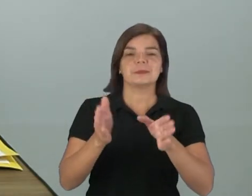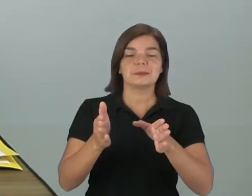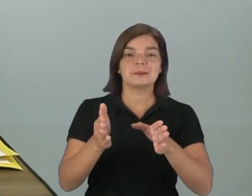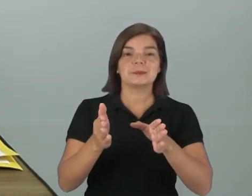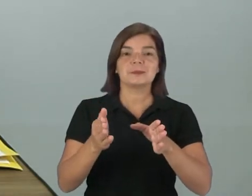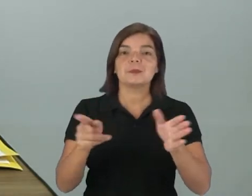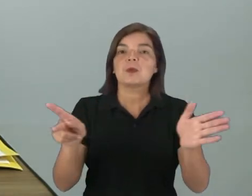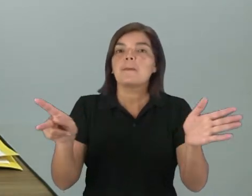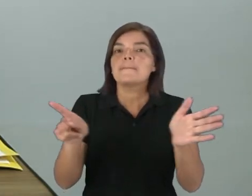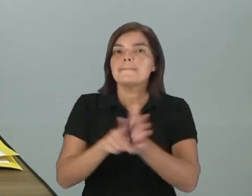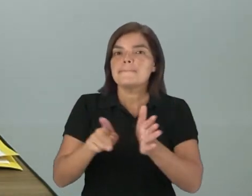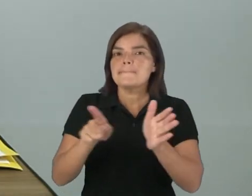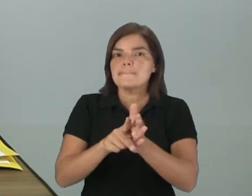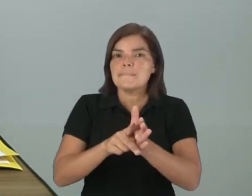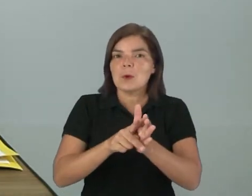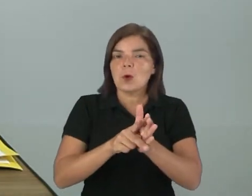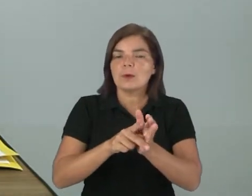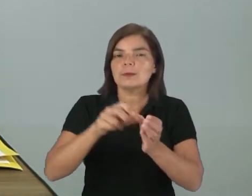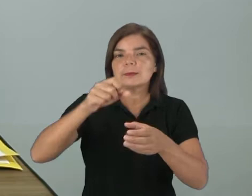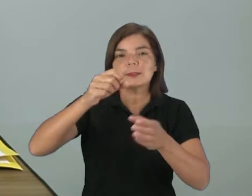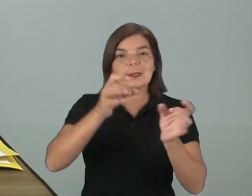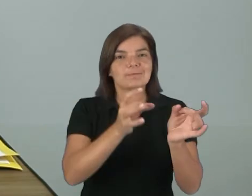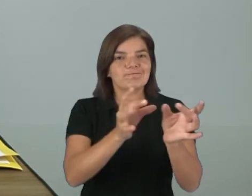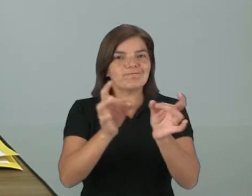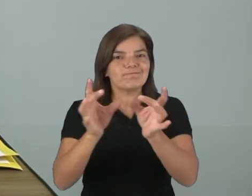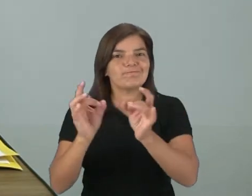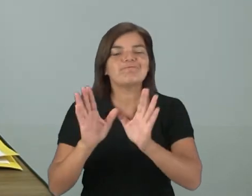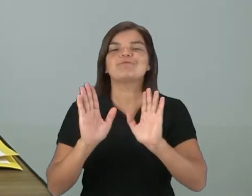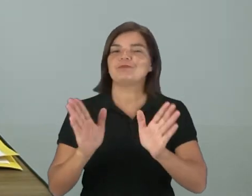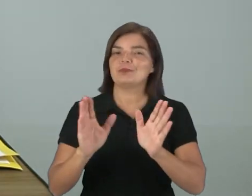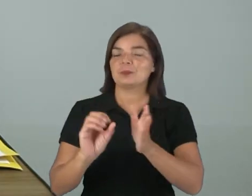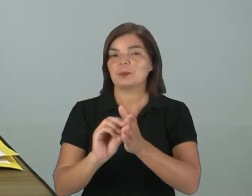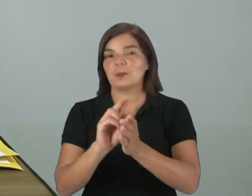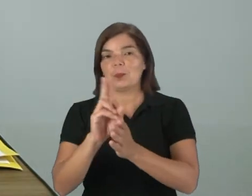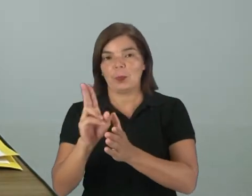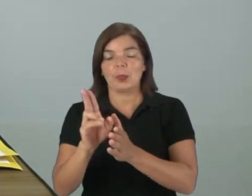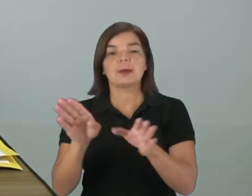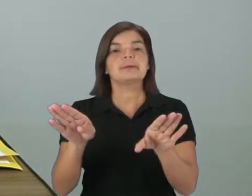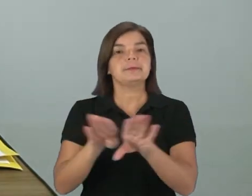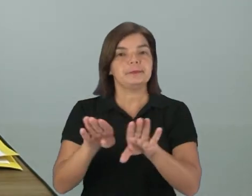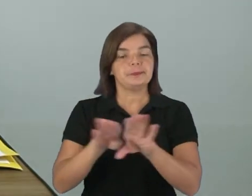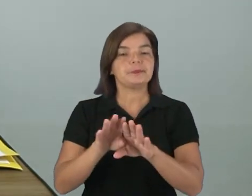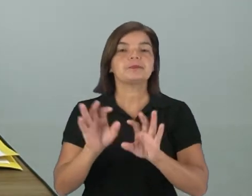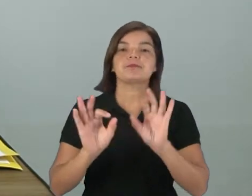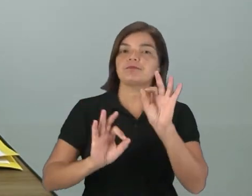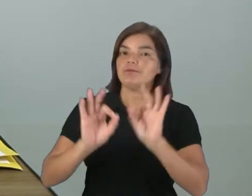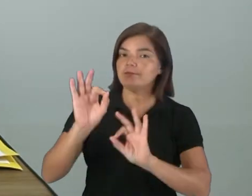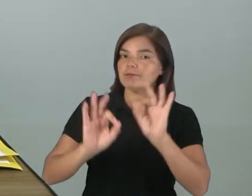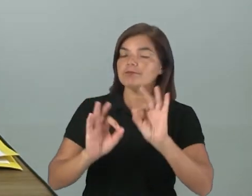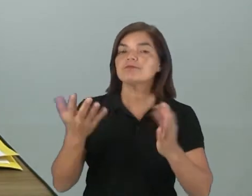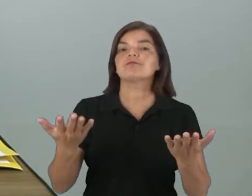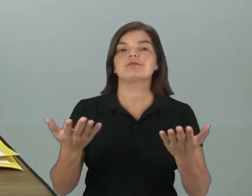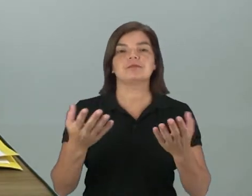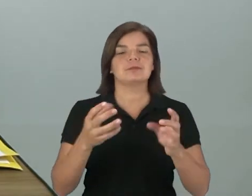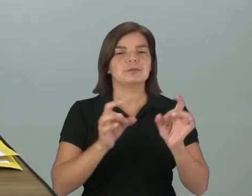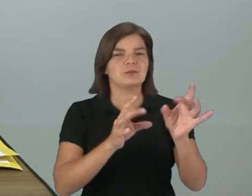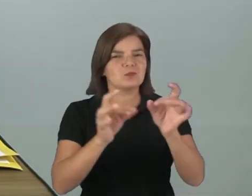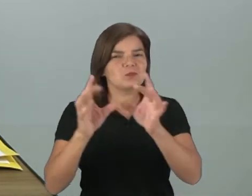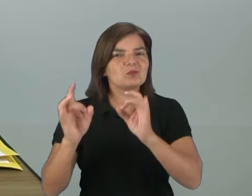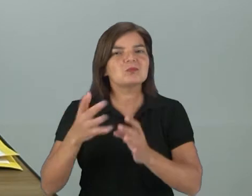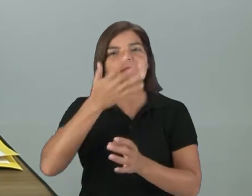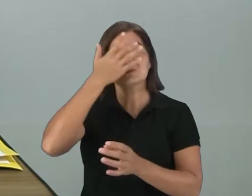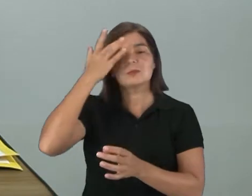matéria pronta para a venda ou pronta ali para ser vendido para